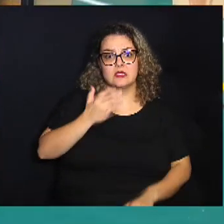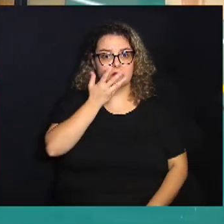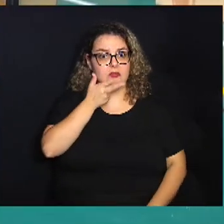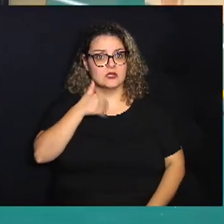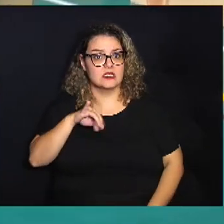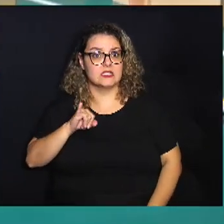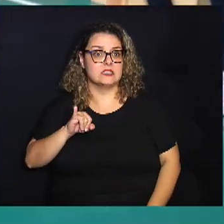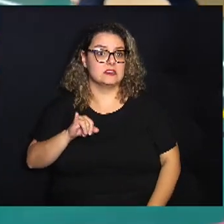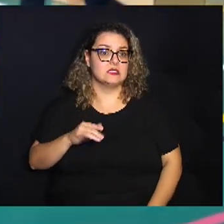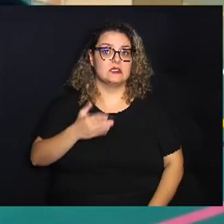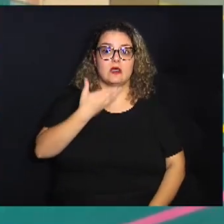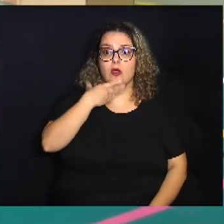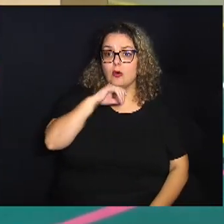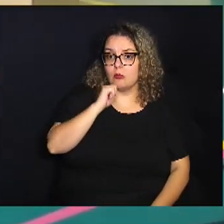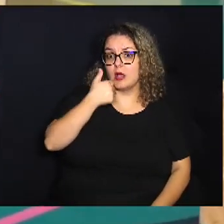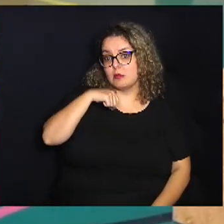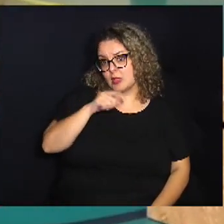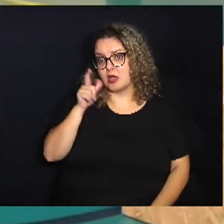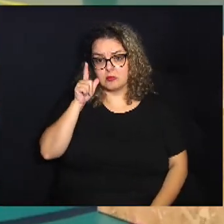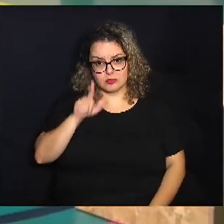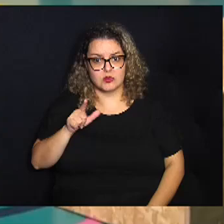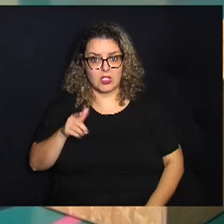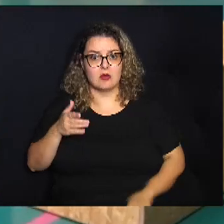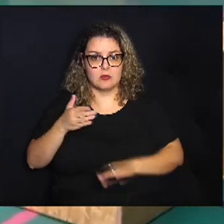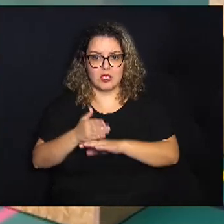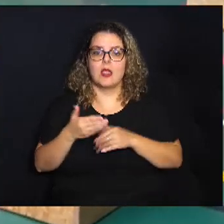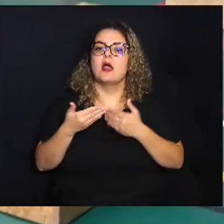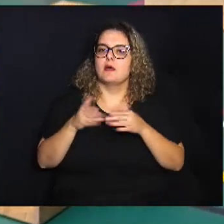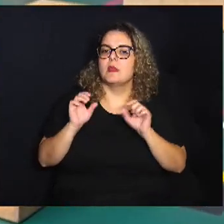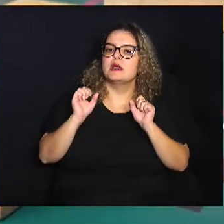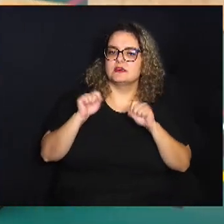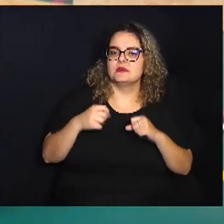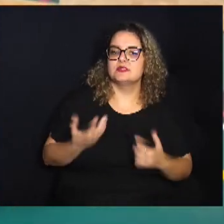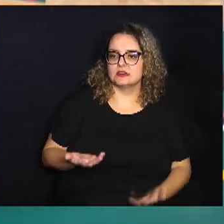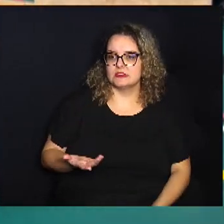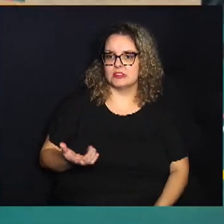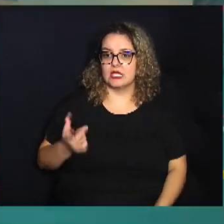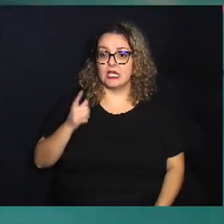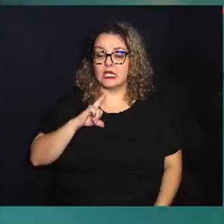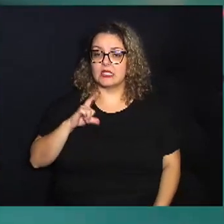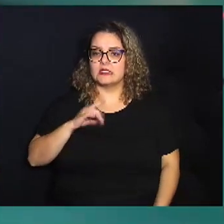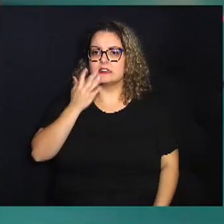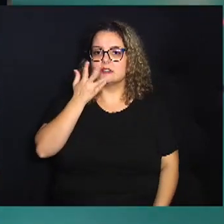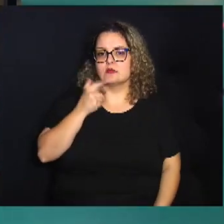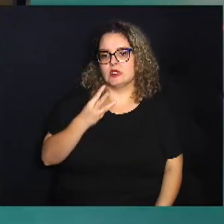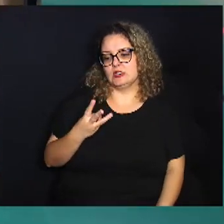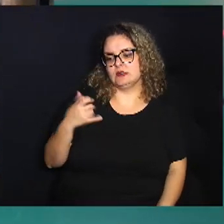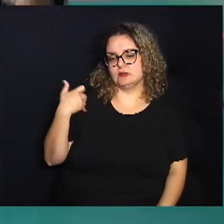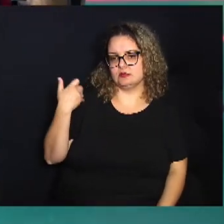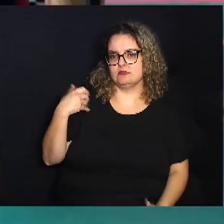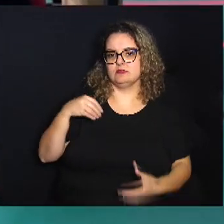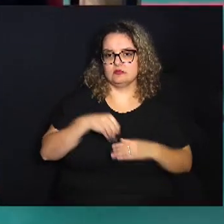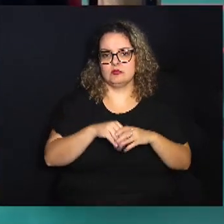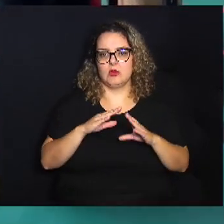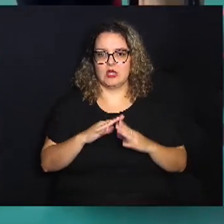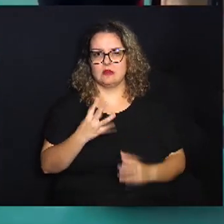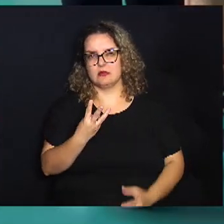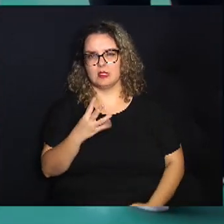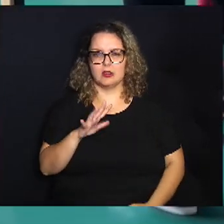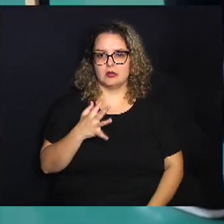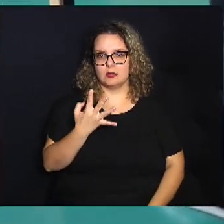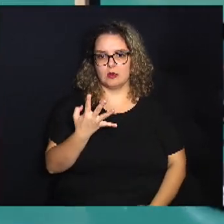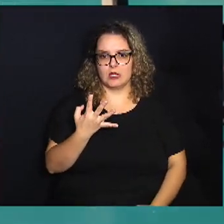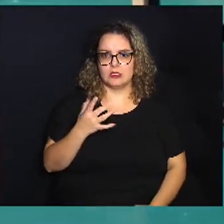se o pai achar que ela tem condição de participar, é aberto sim. Tem uma criança de 3 anos em casa, de 3, 4 anos.